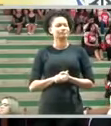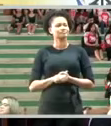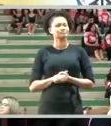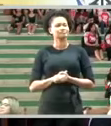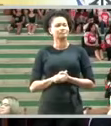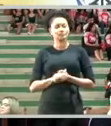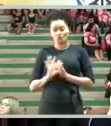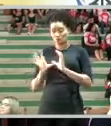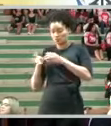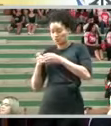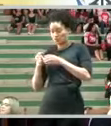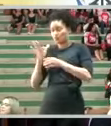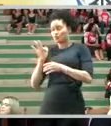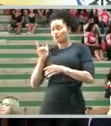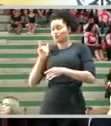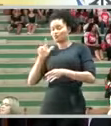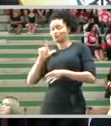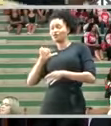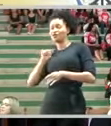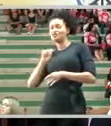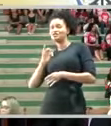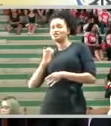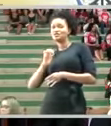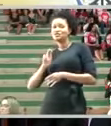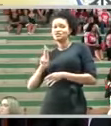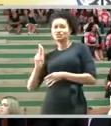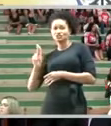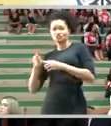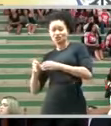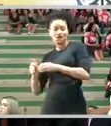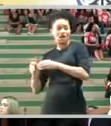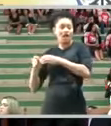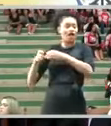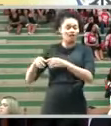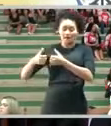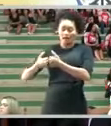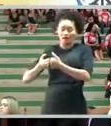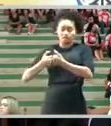Os filisteus levam a arca para Asdod